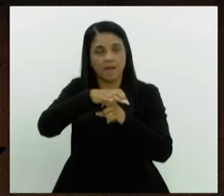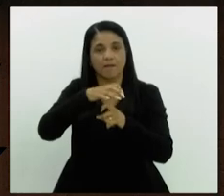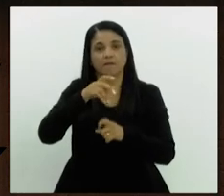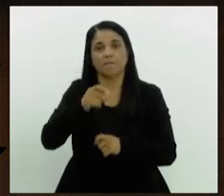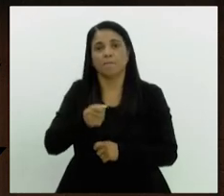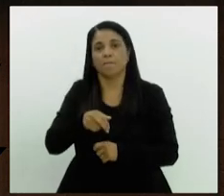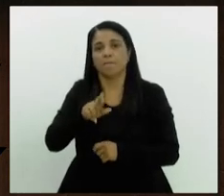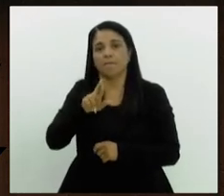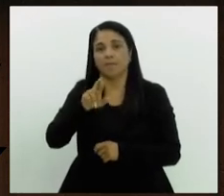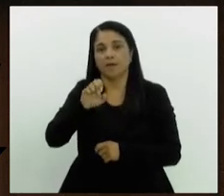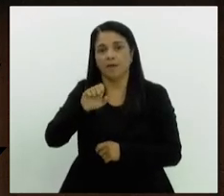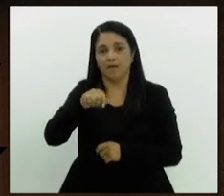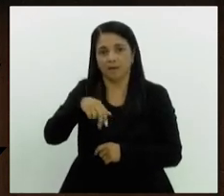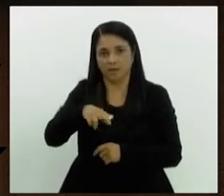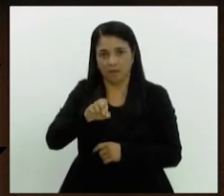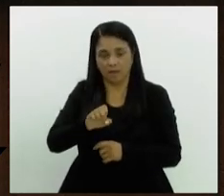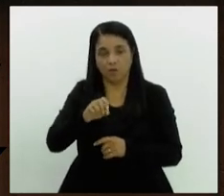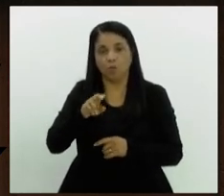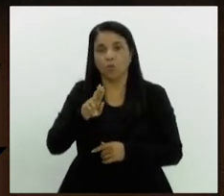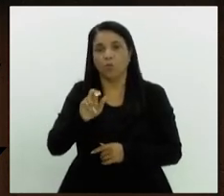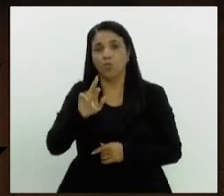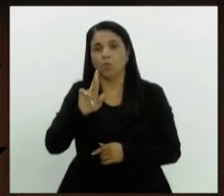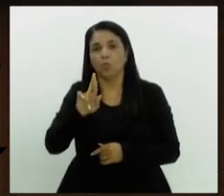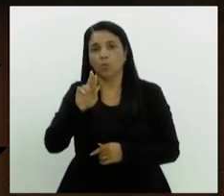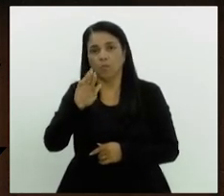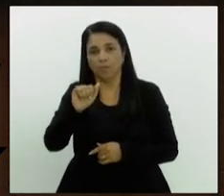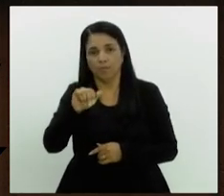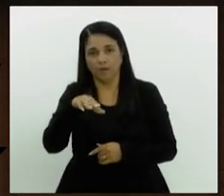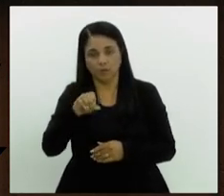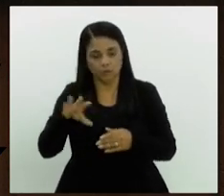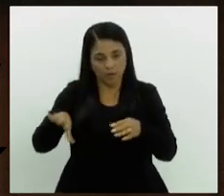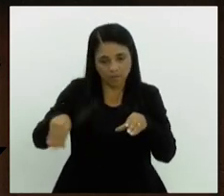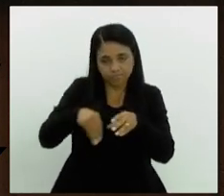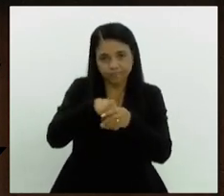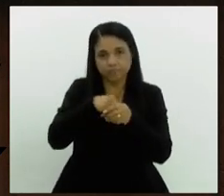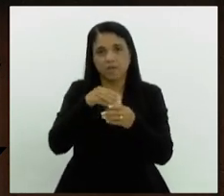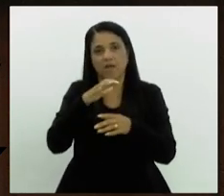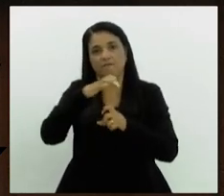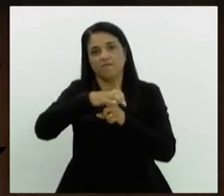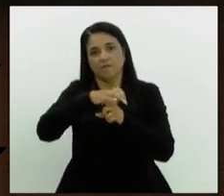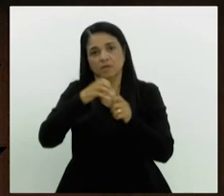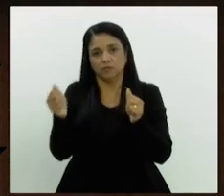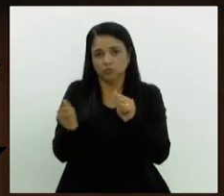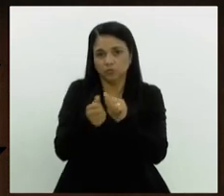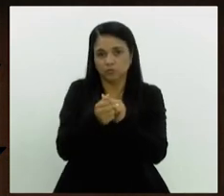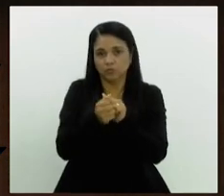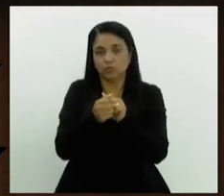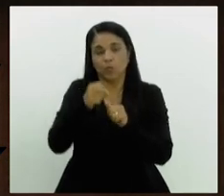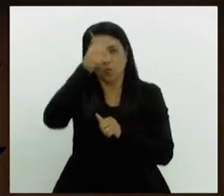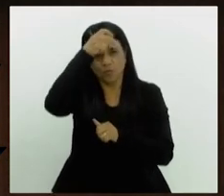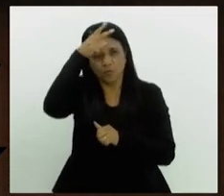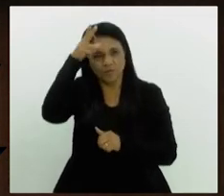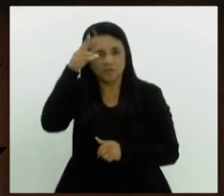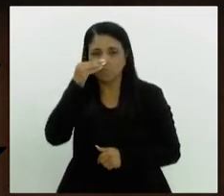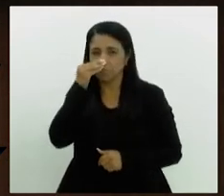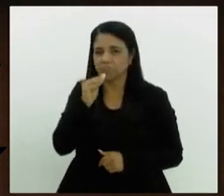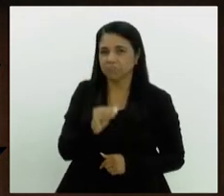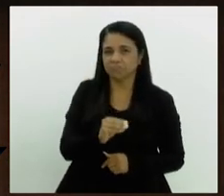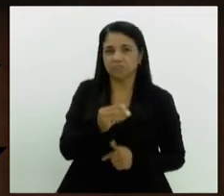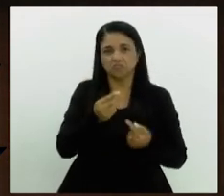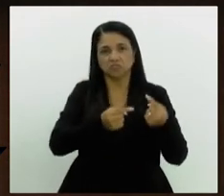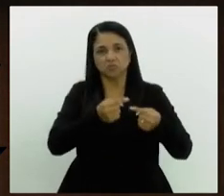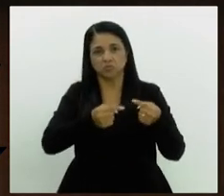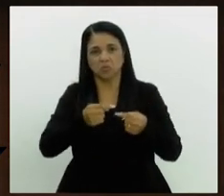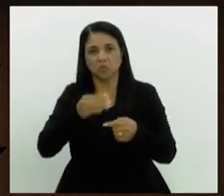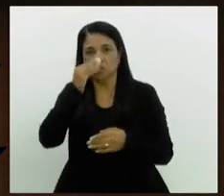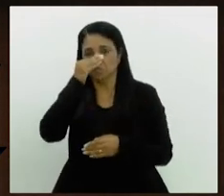estava completamente integrada a esse planejamento que tinha regional. O prefeito desconsidera toda essa discussão,